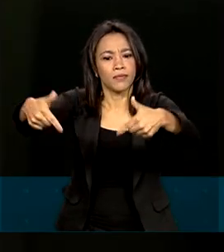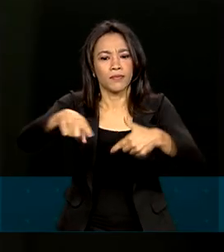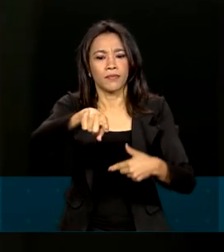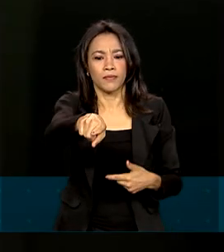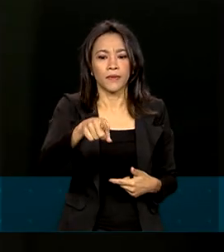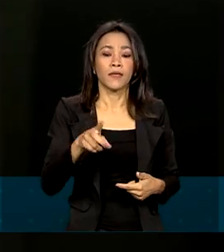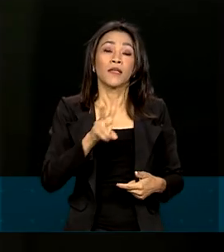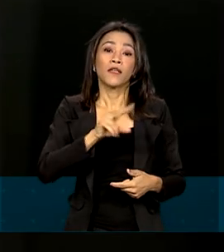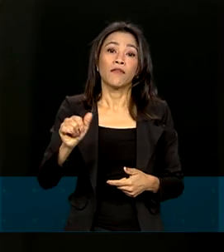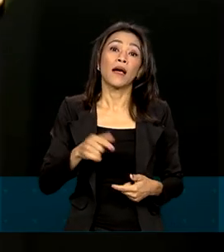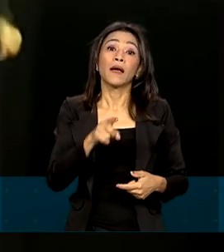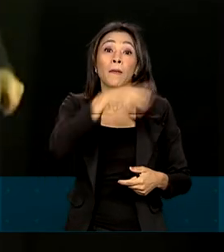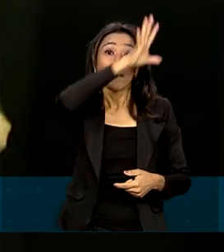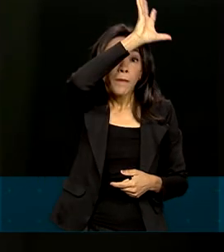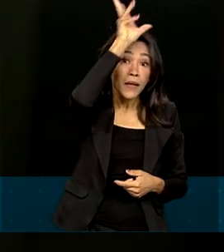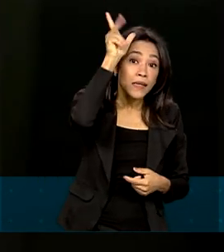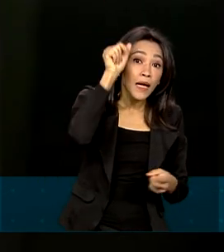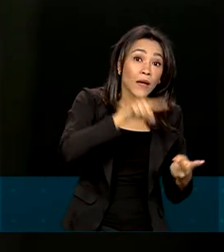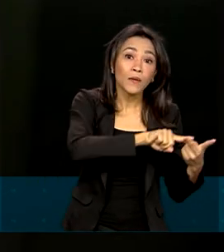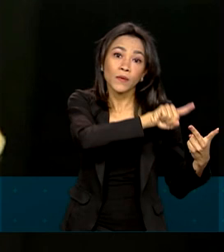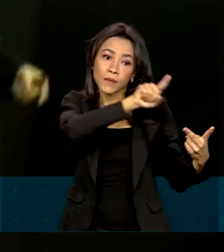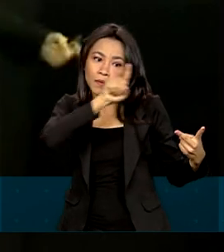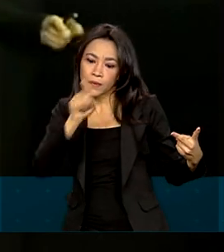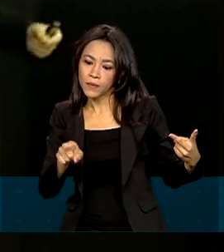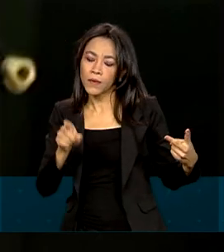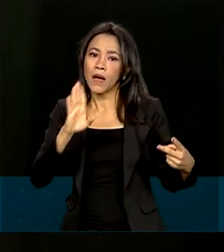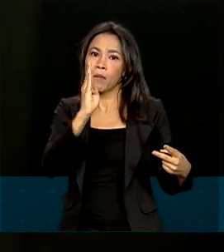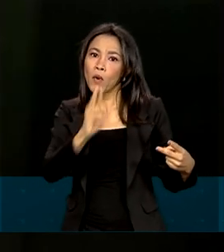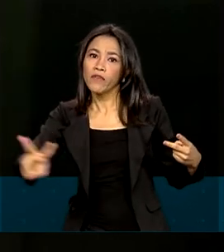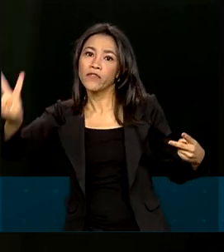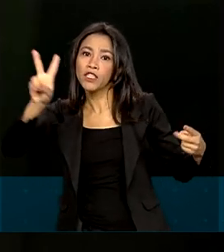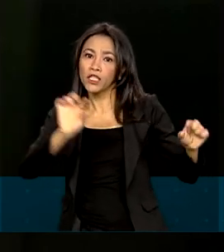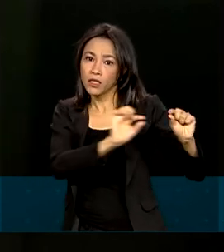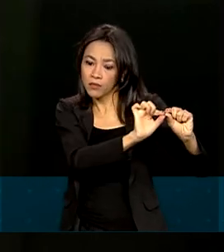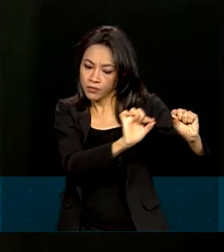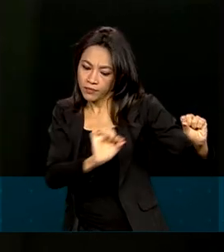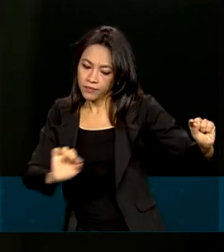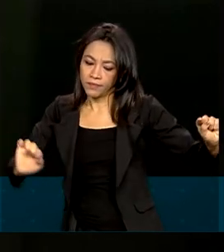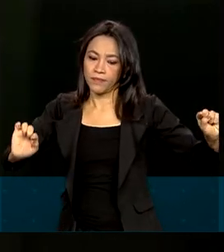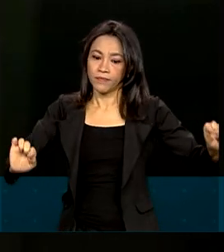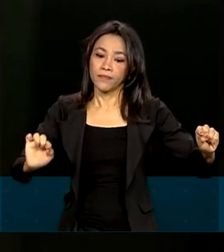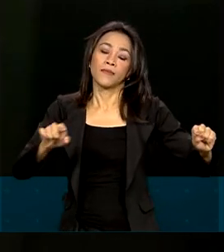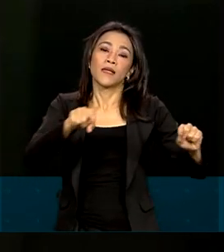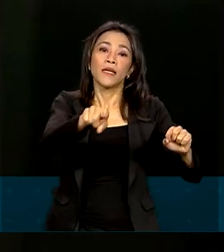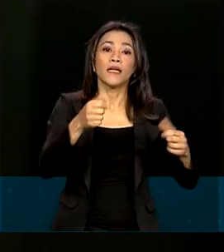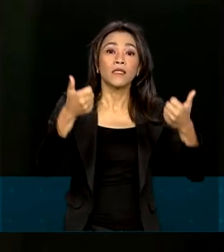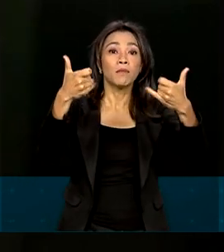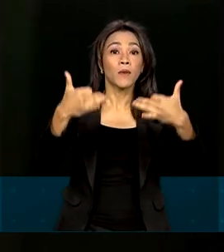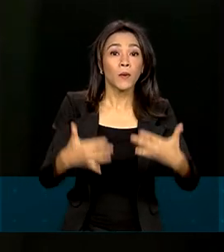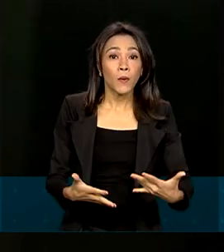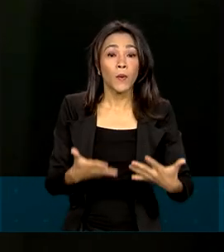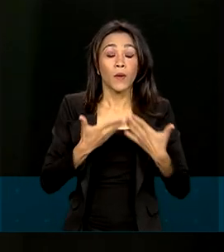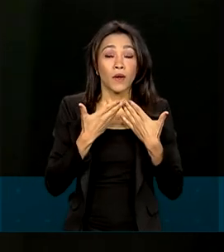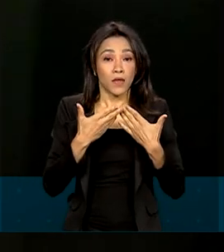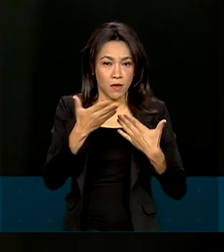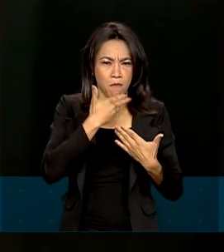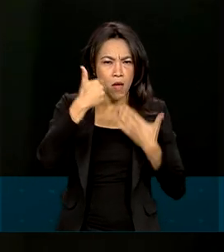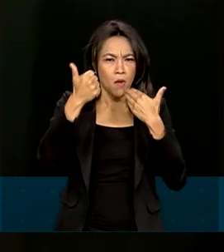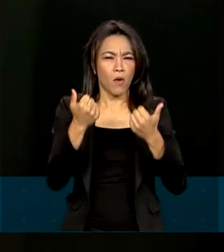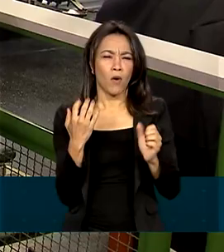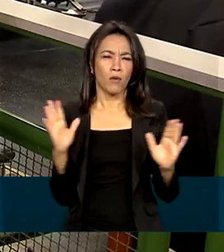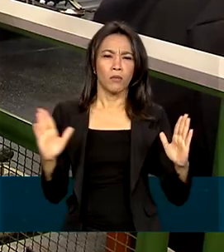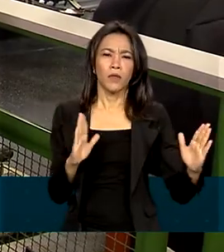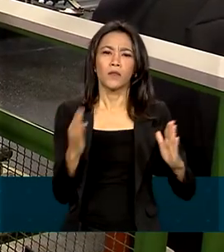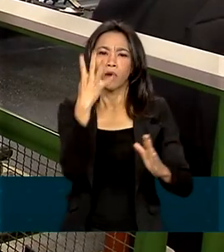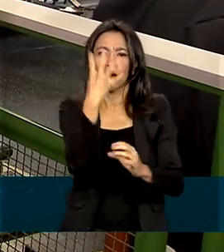que vai ligar Manaus a Boa Vista. Adolfo Saxida também apresentou dados que apontam melhorias nos últimos 4 anos na